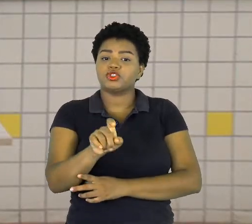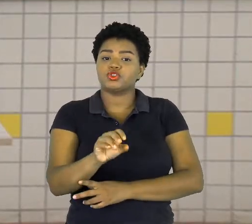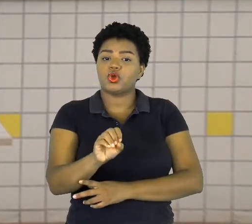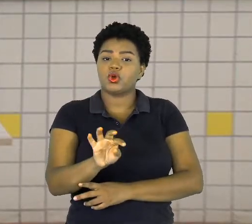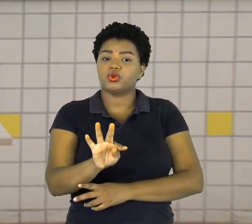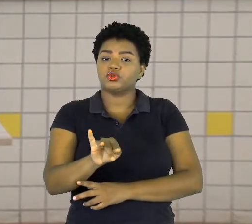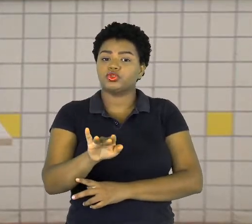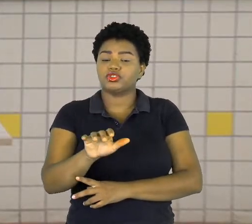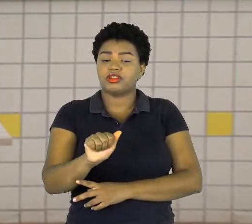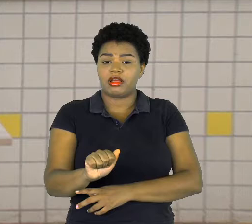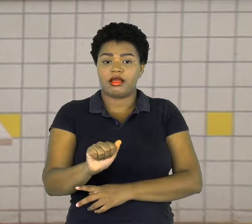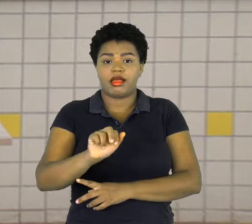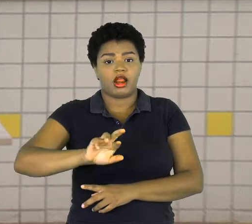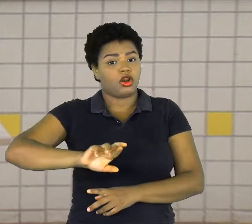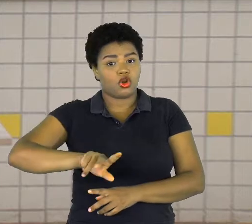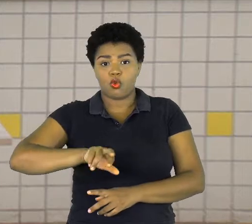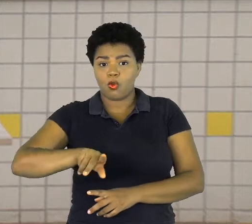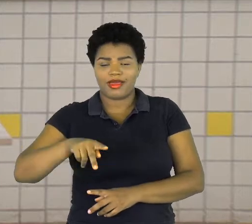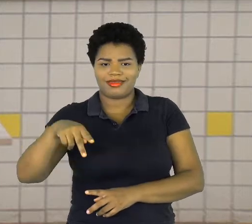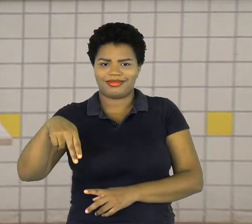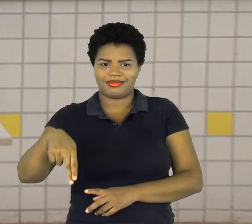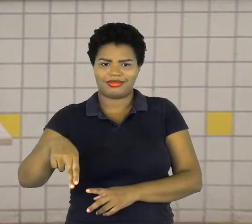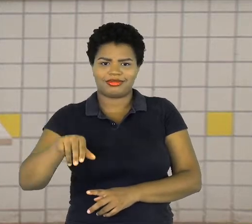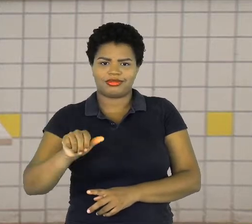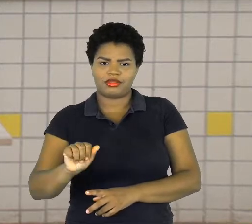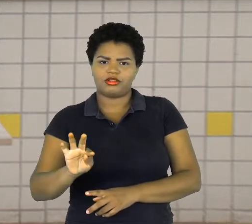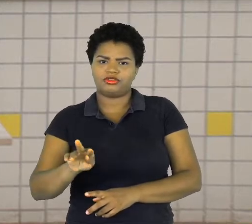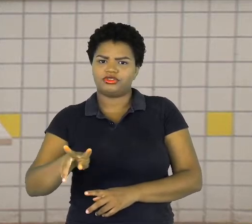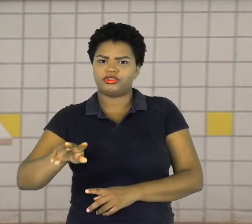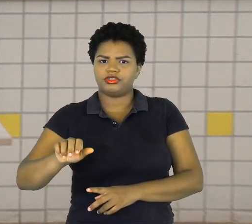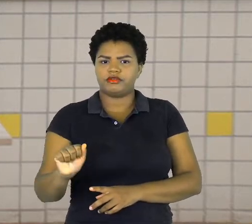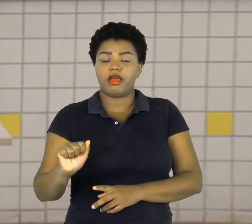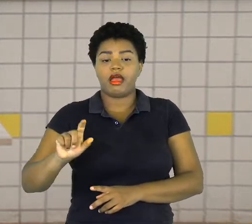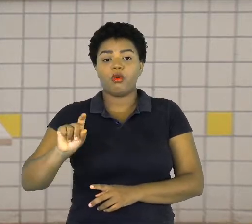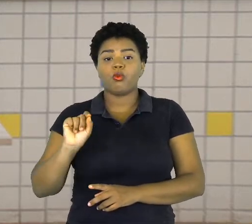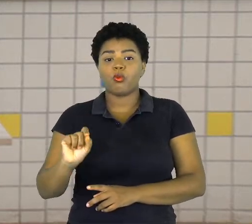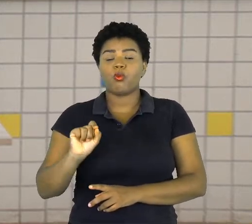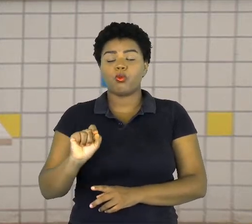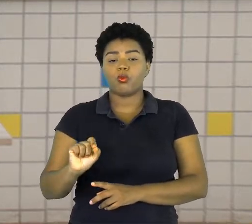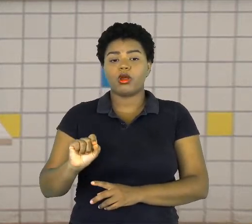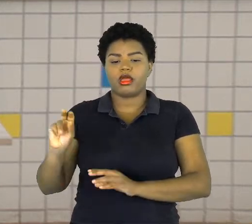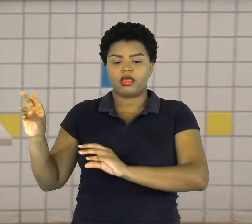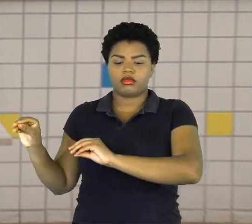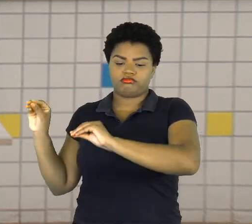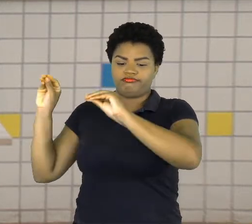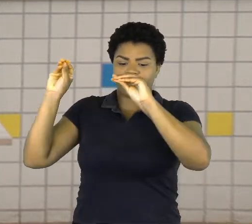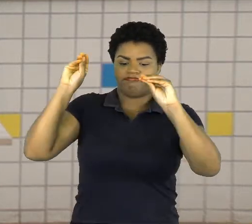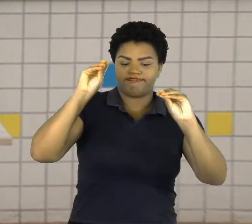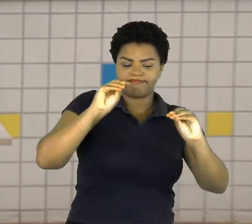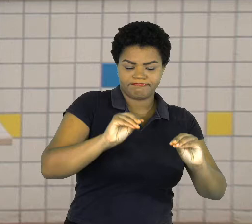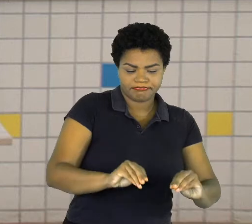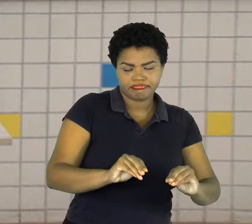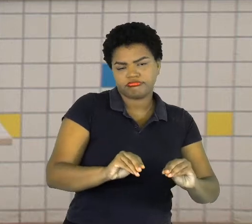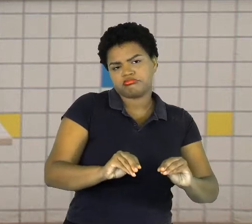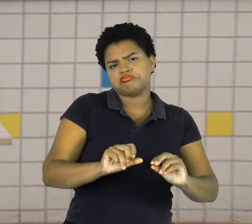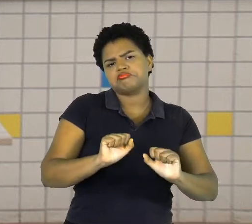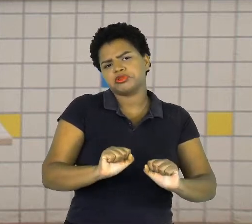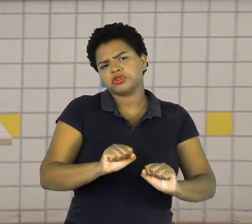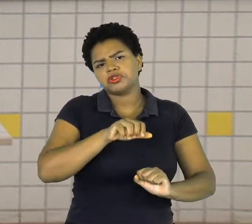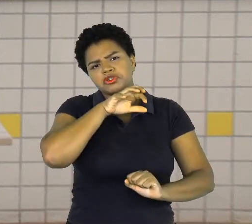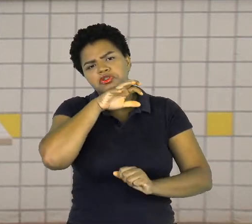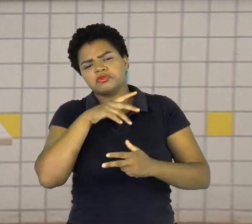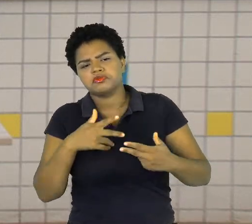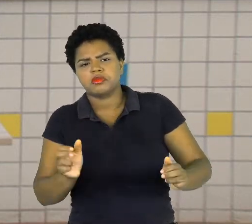o contrário de nativas, são espécies colocadas, trazidas, né? Tanto animais como plantas. Exóticas